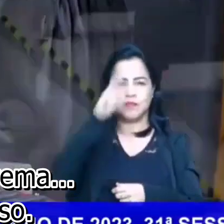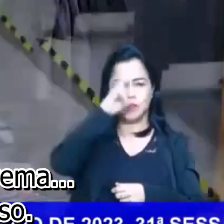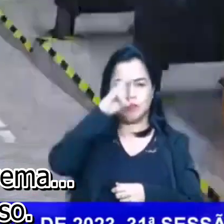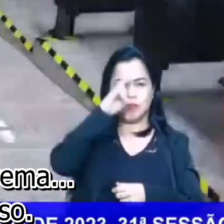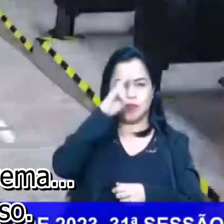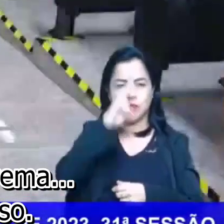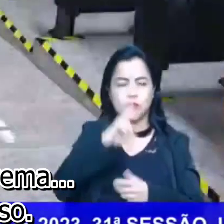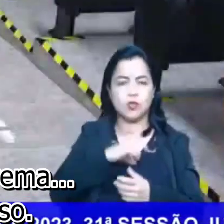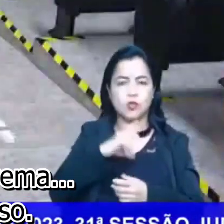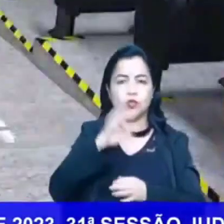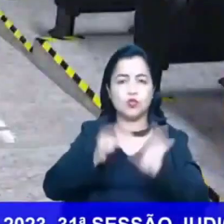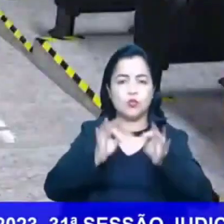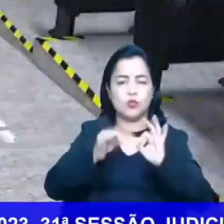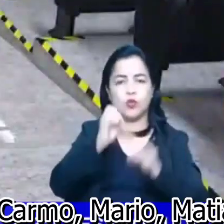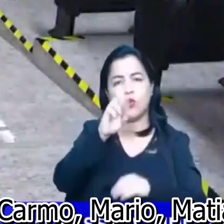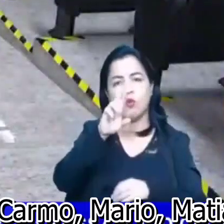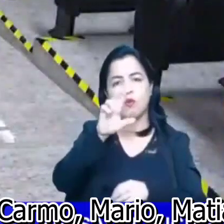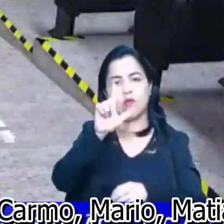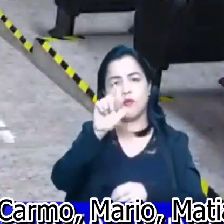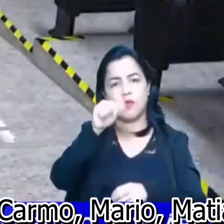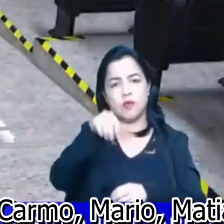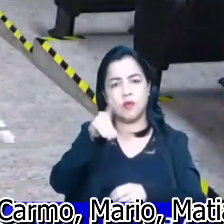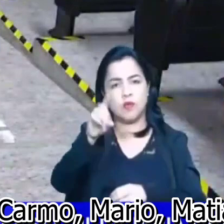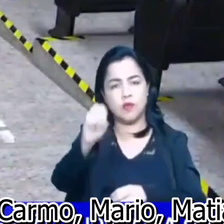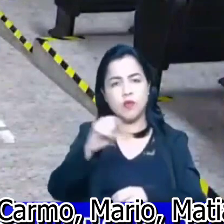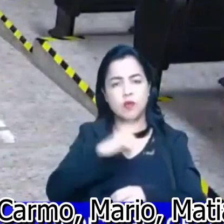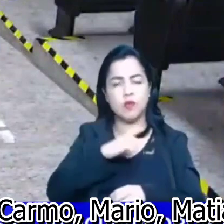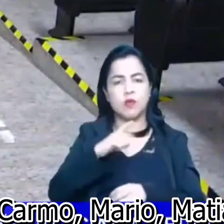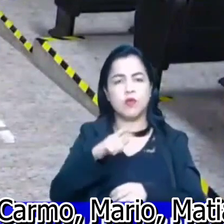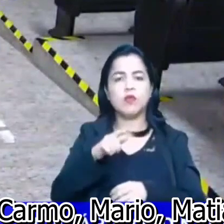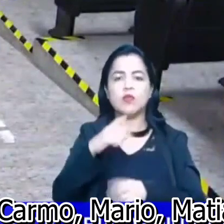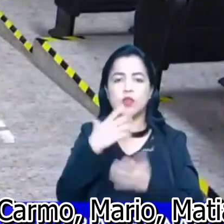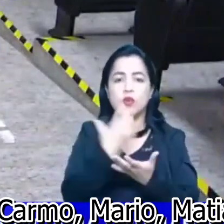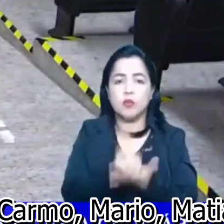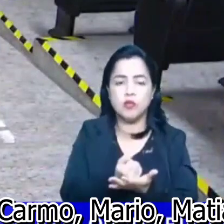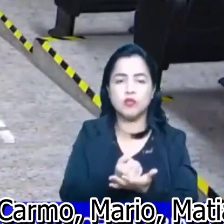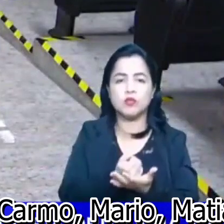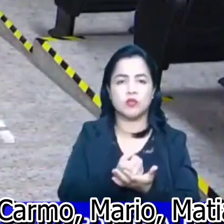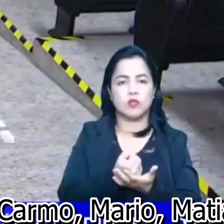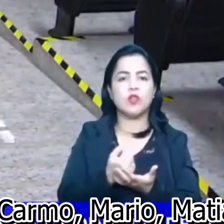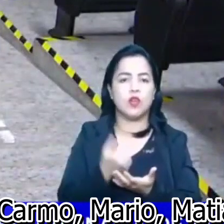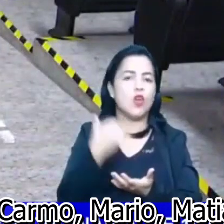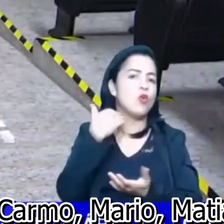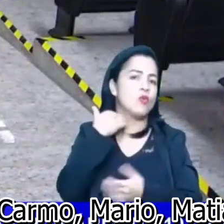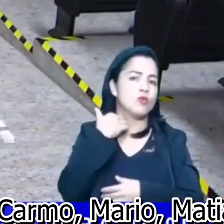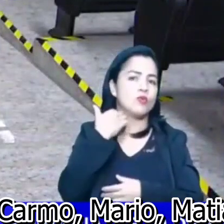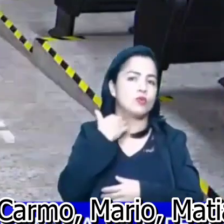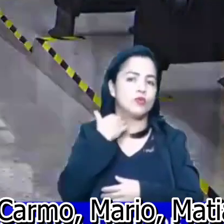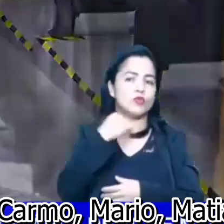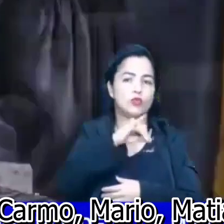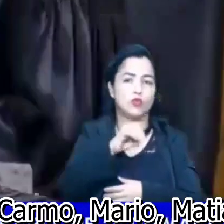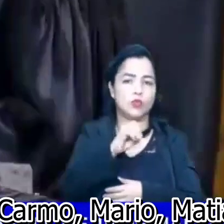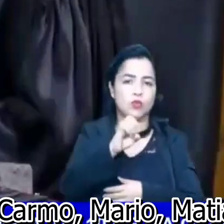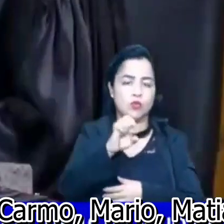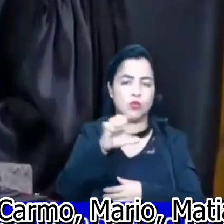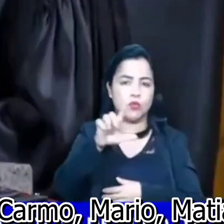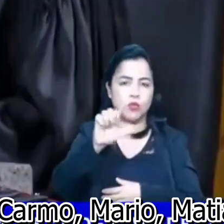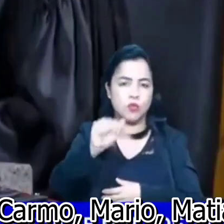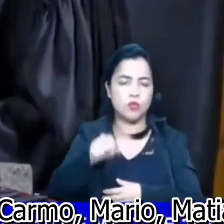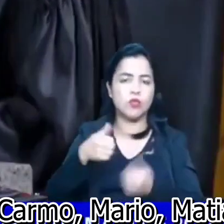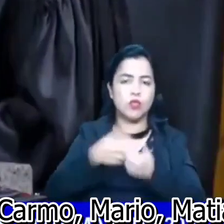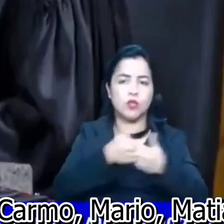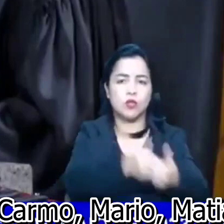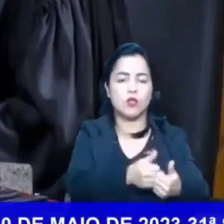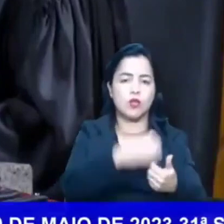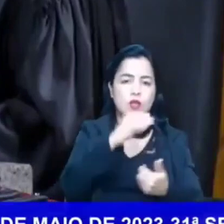do do doutor desembargador Orlando, João né? Lages. Isso. E ele aprovou a Imagem conta de Joelma. plenário. E aí foi acompanhado por Carmo,